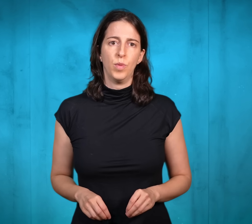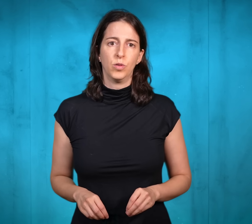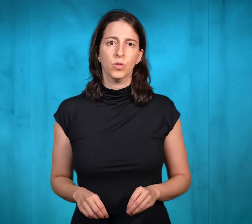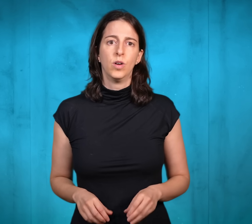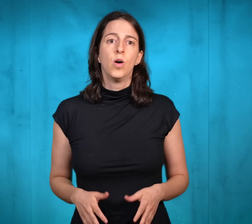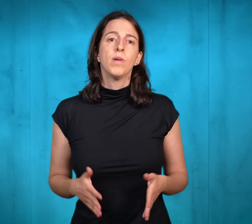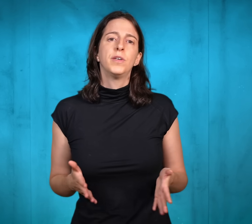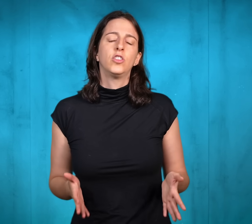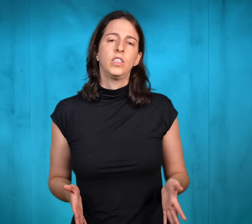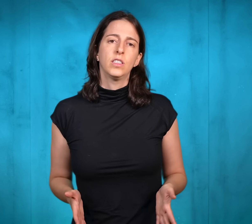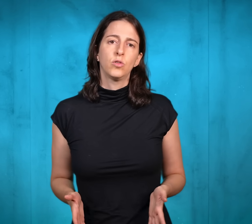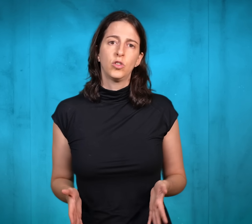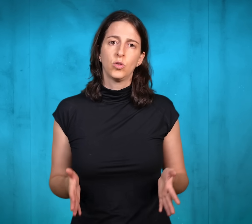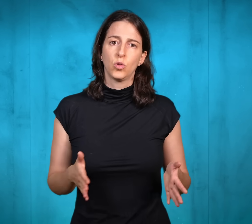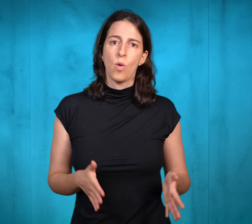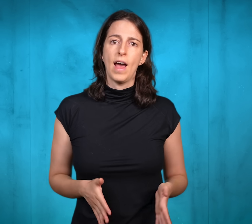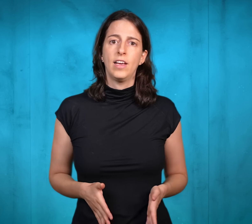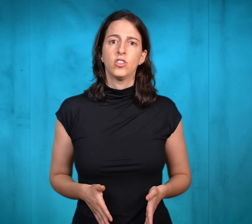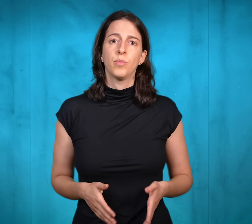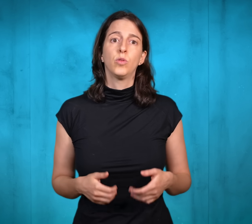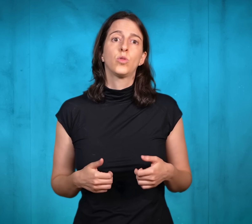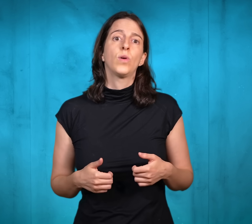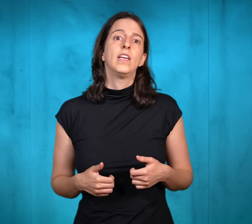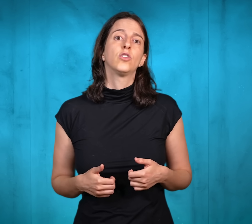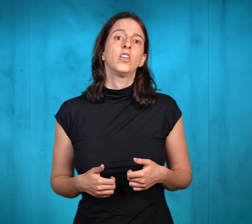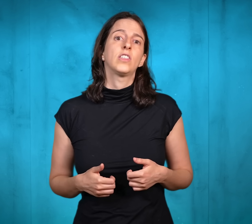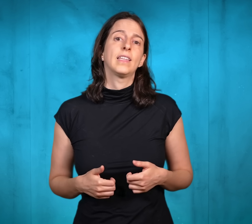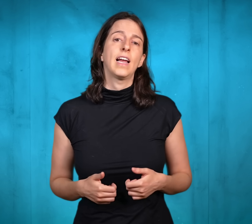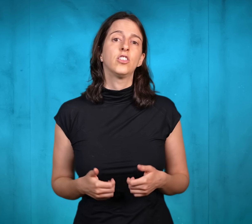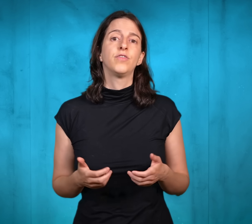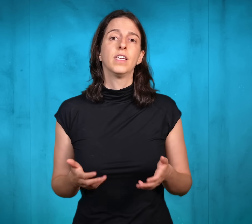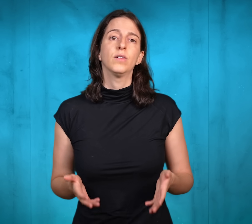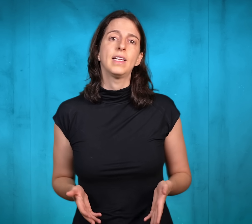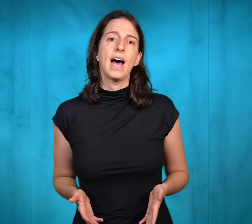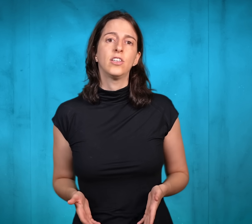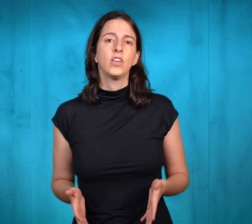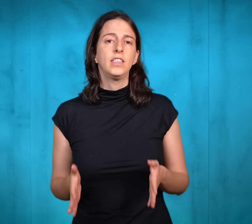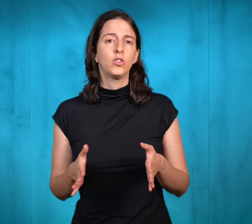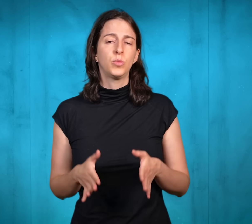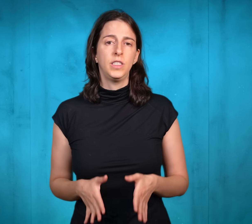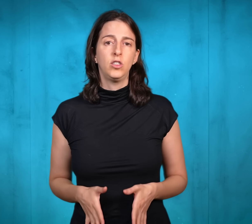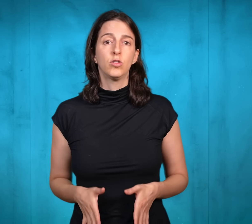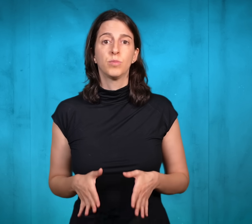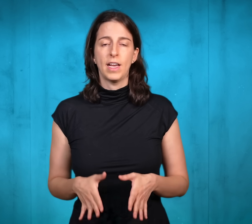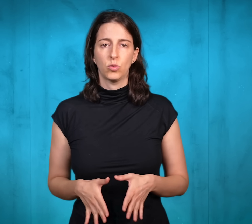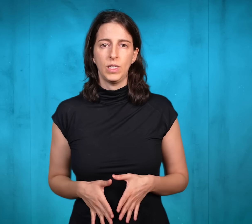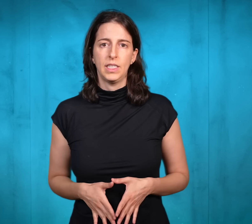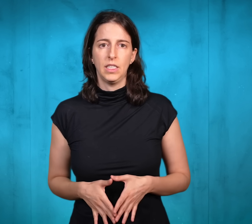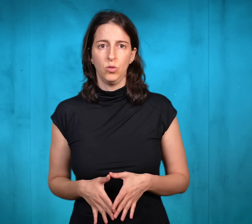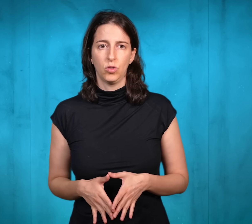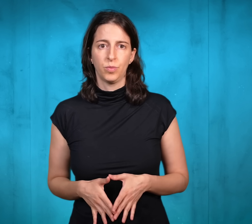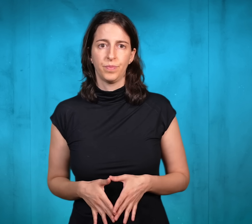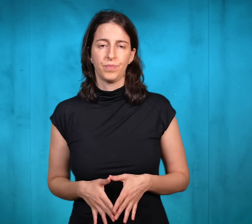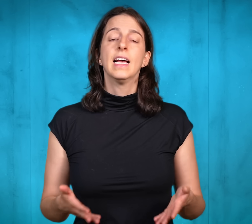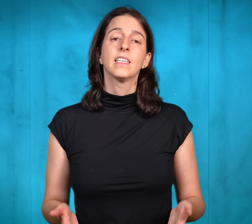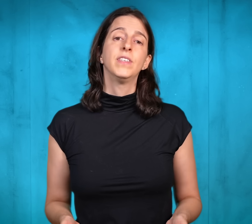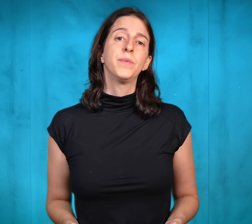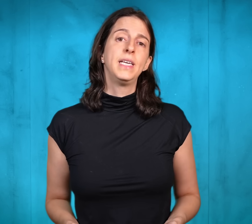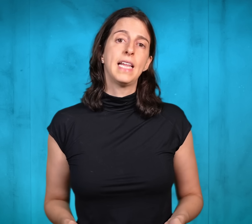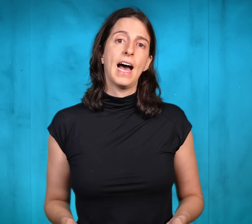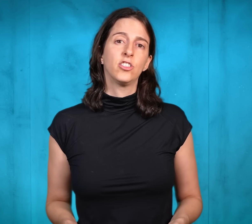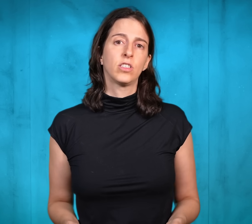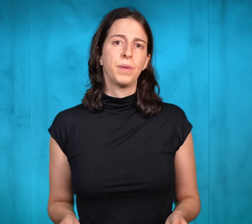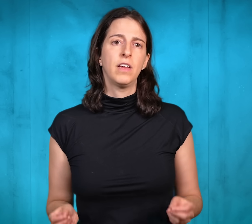entre o público. Uma pesquisa do Instituto Quaest apontou que ele só está atrás de Fernando Haddad entre os ministros mais conhecidos.